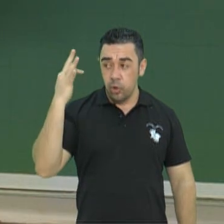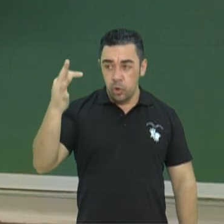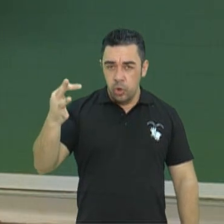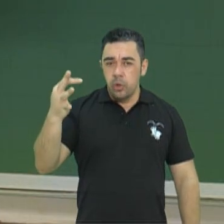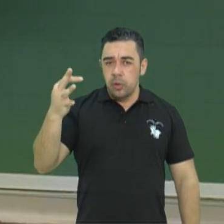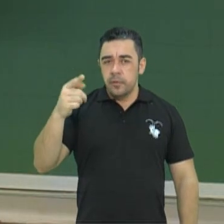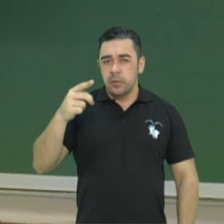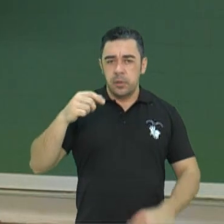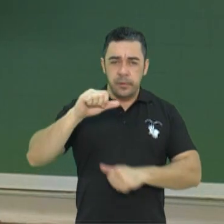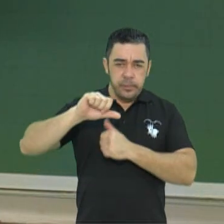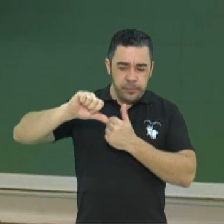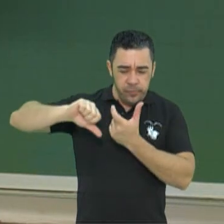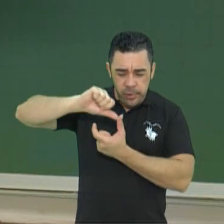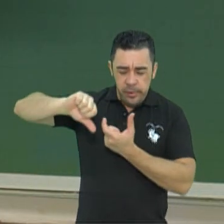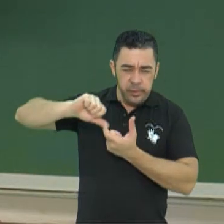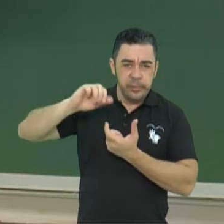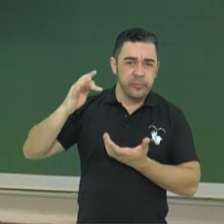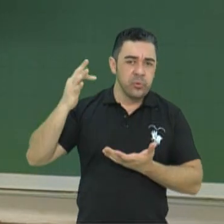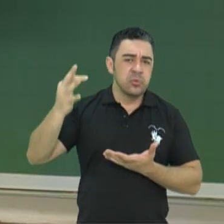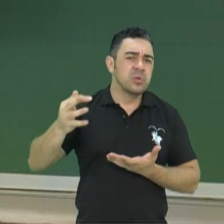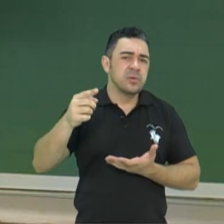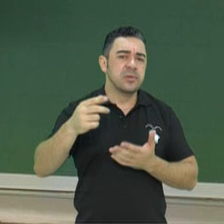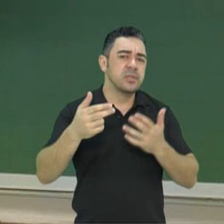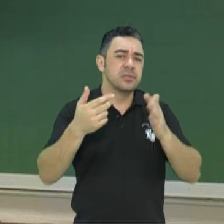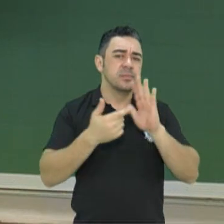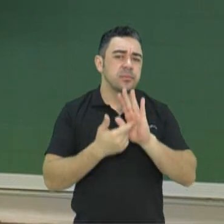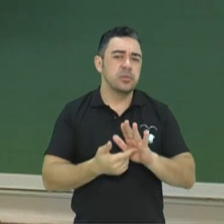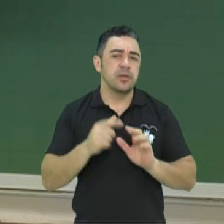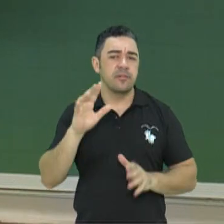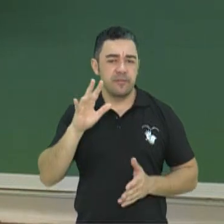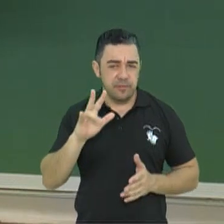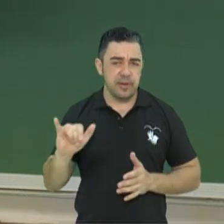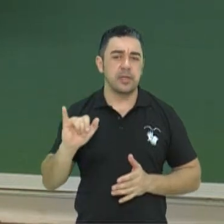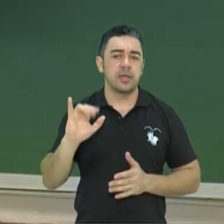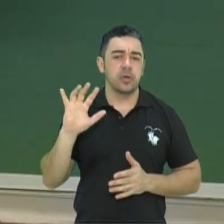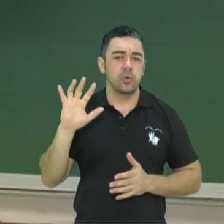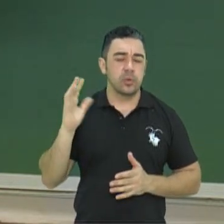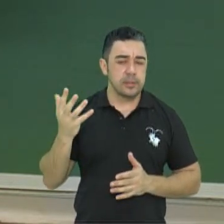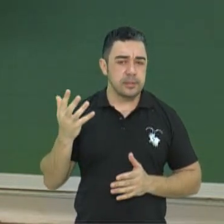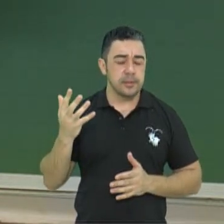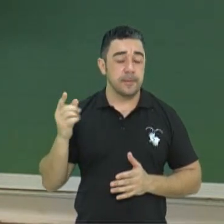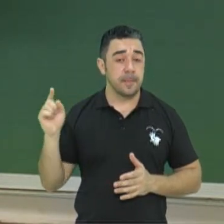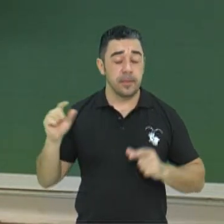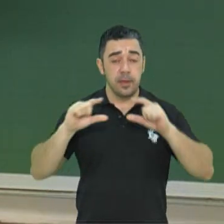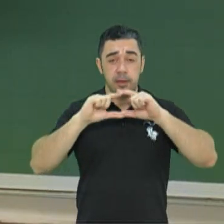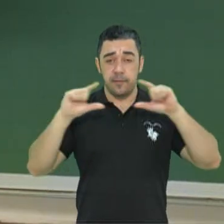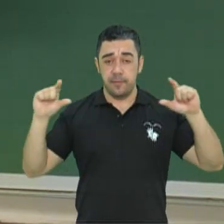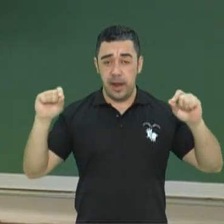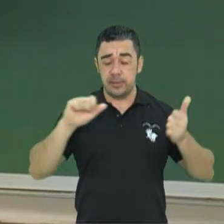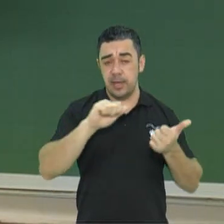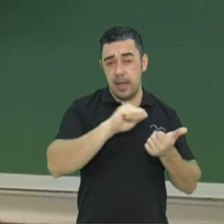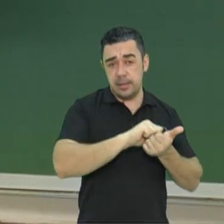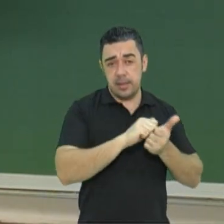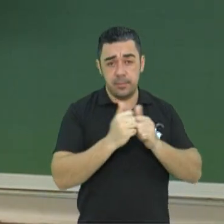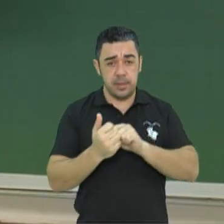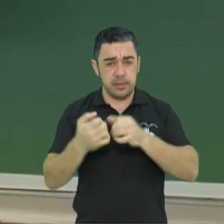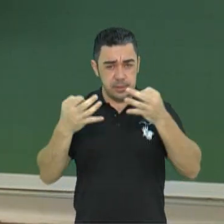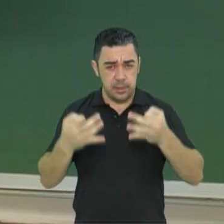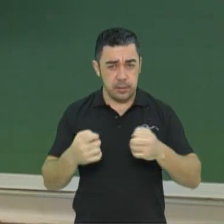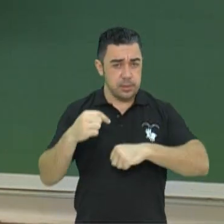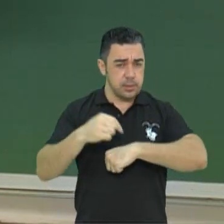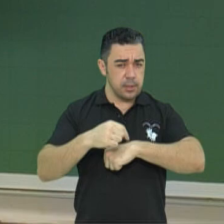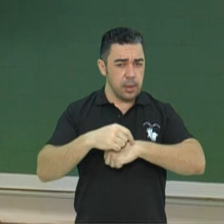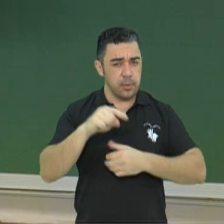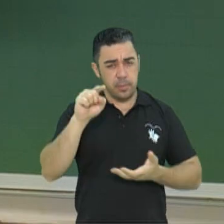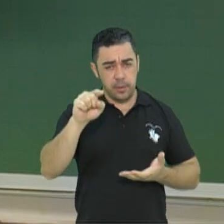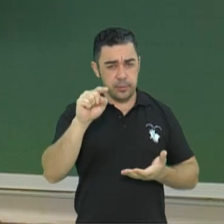futuro. Indique um fato que ainda está por acontecer. Então, faça as adaptações necessárias. Eu vou dar um